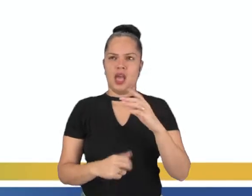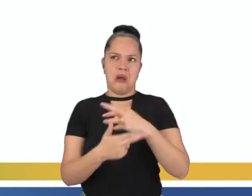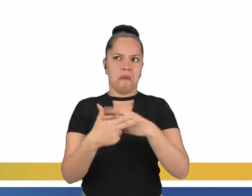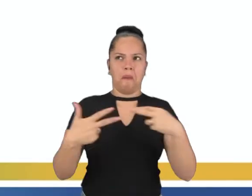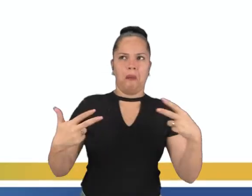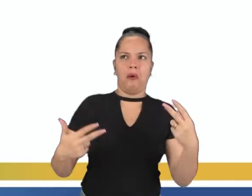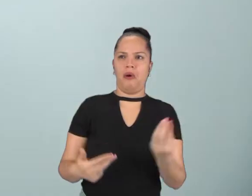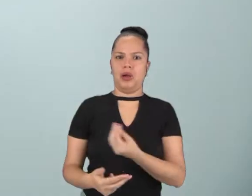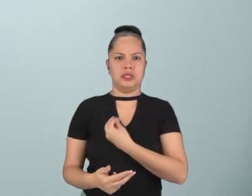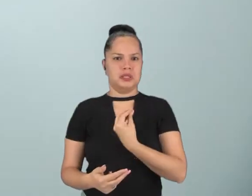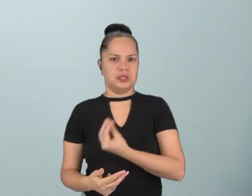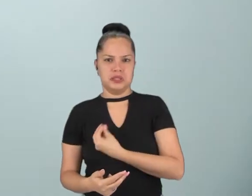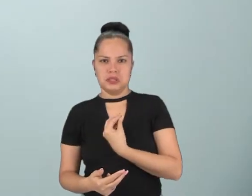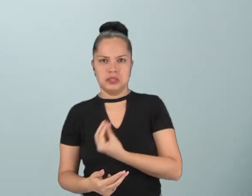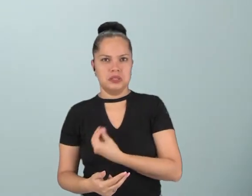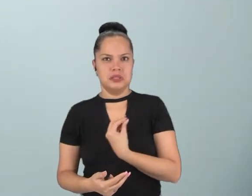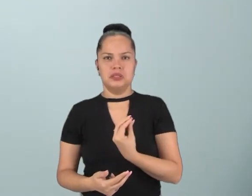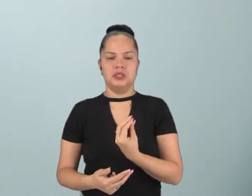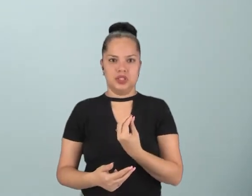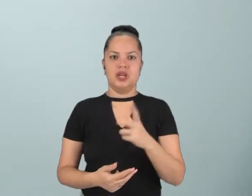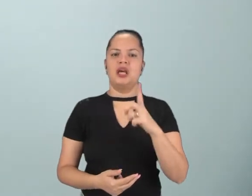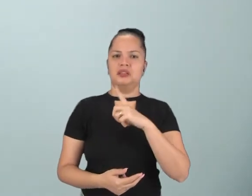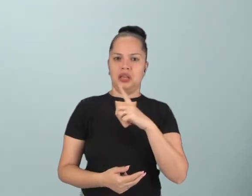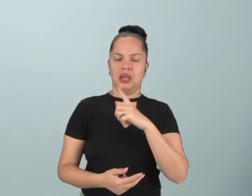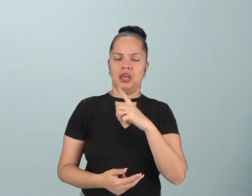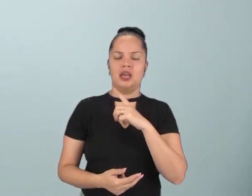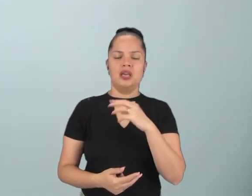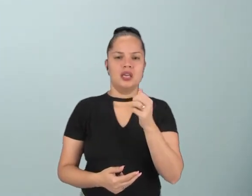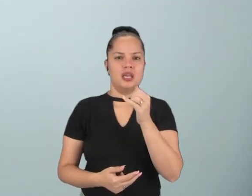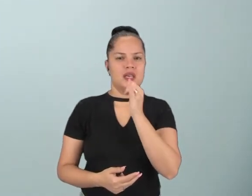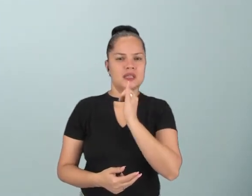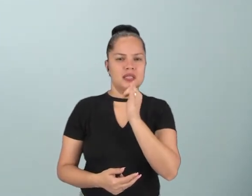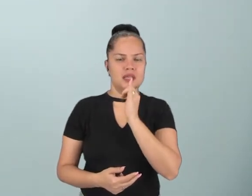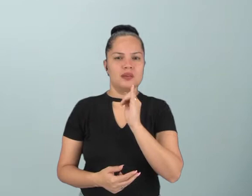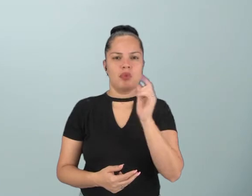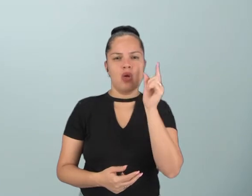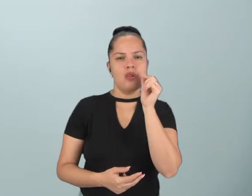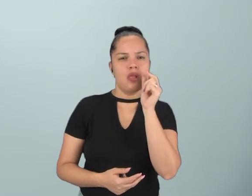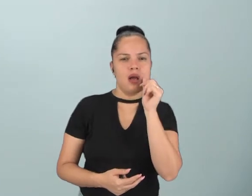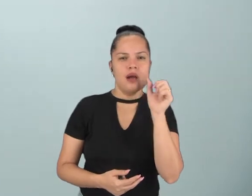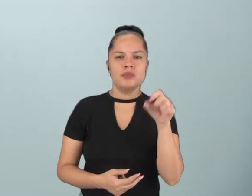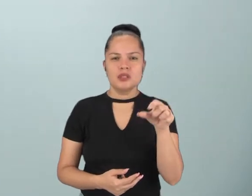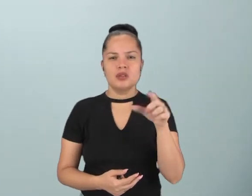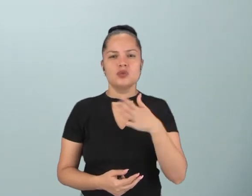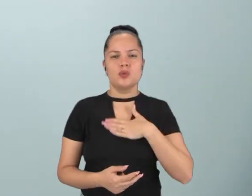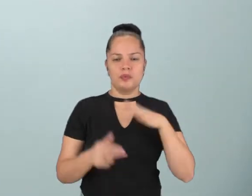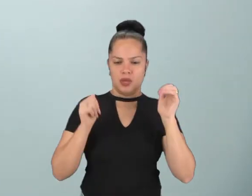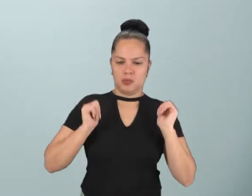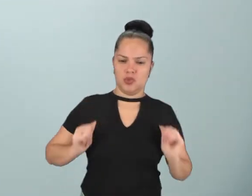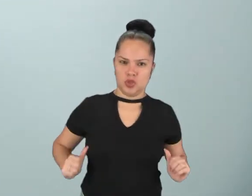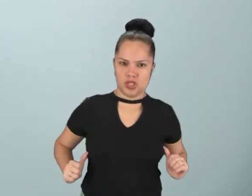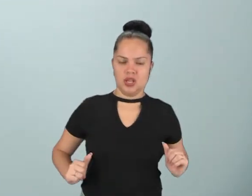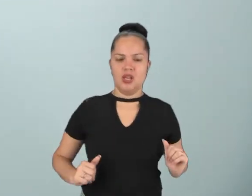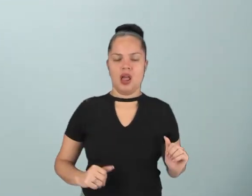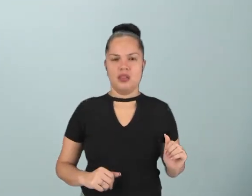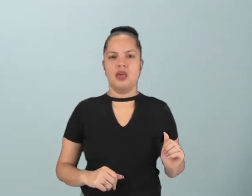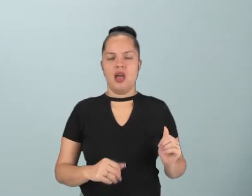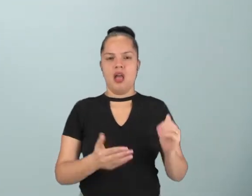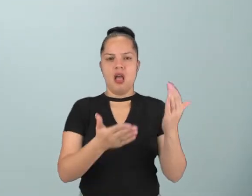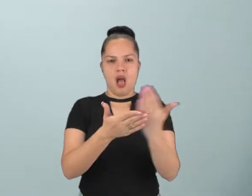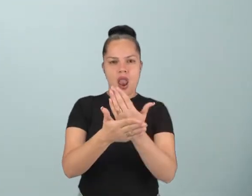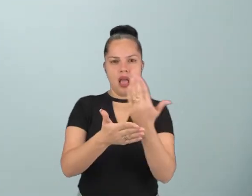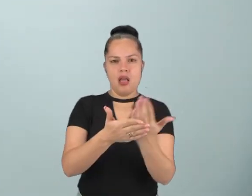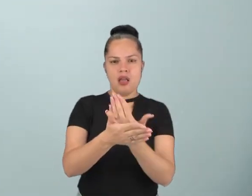sobre existir, eu uso o verbo ter. Ó, tem um lápis azul na minha mochila, pega lá para mim. Tem um livro ali em cima da mesa. Então,